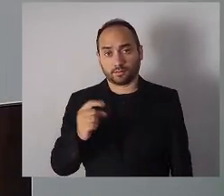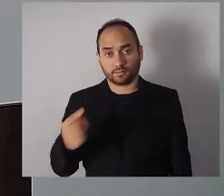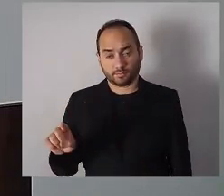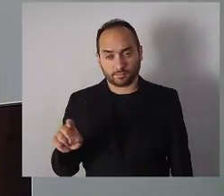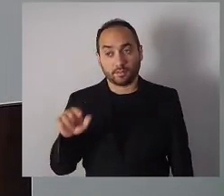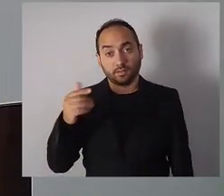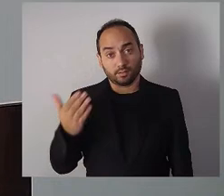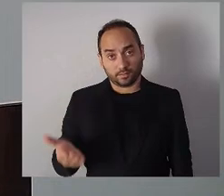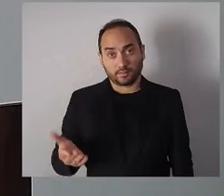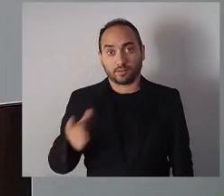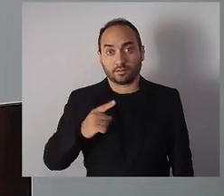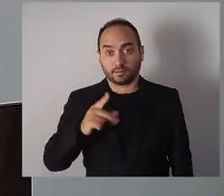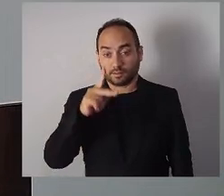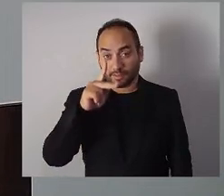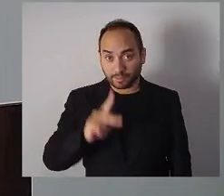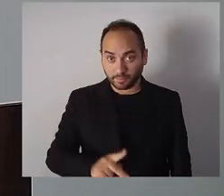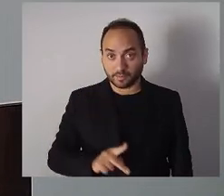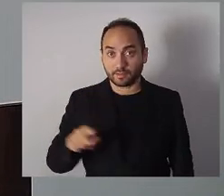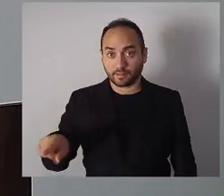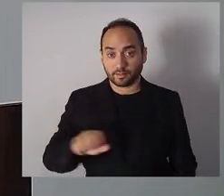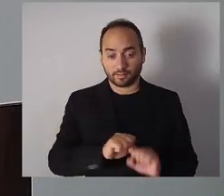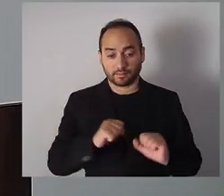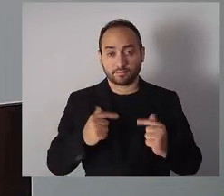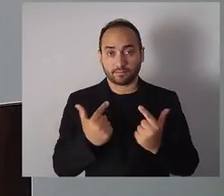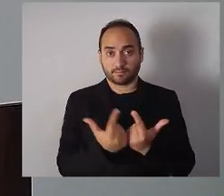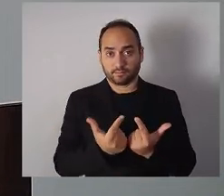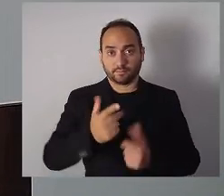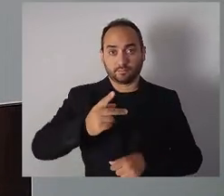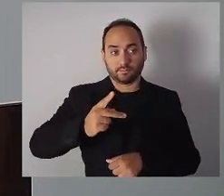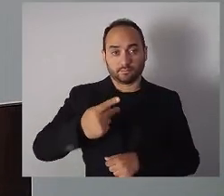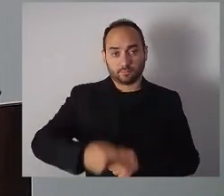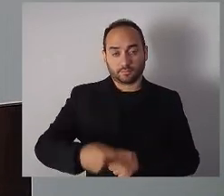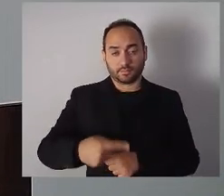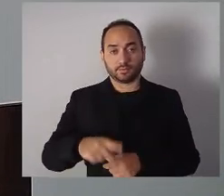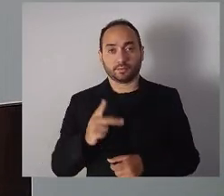sendo presidente da Assembleia Legislativa do Ceará,